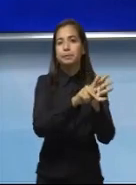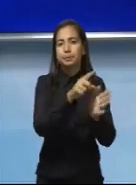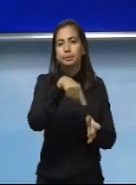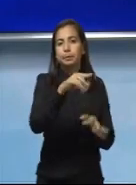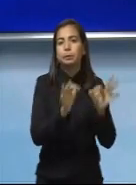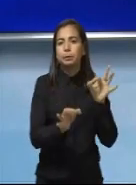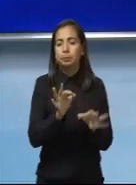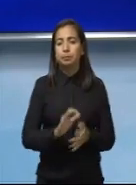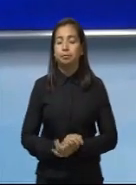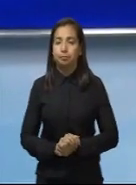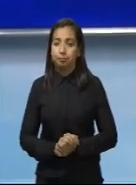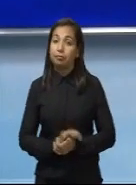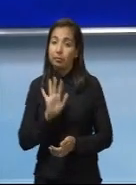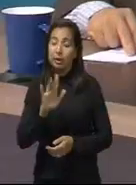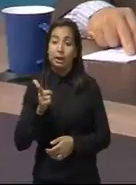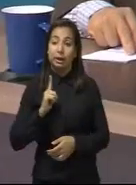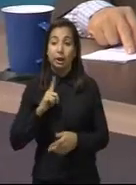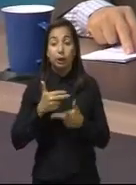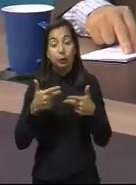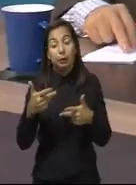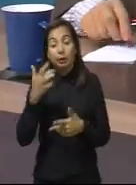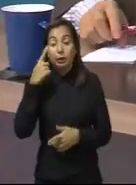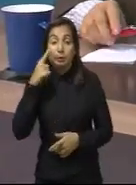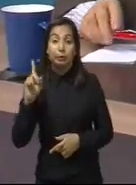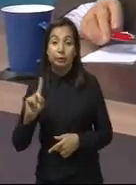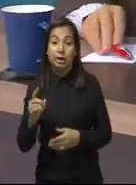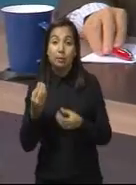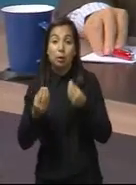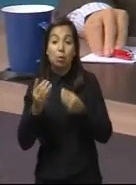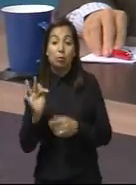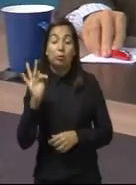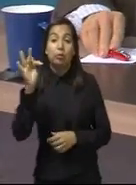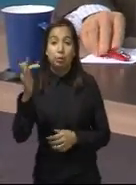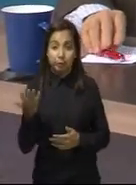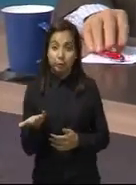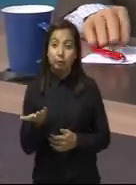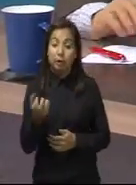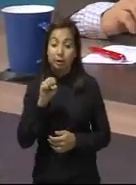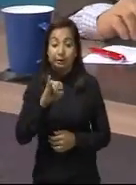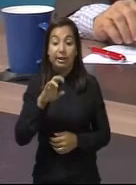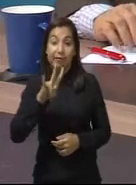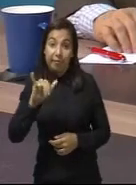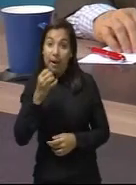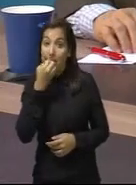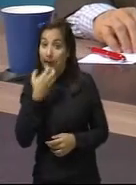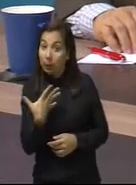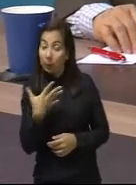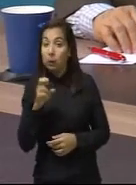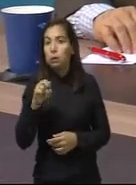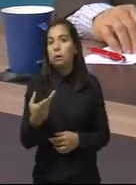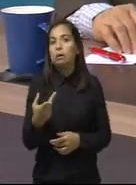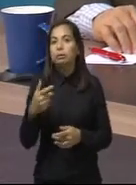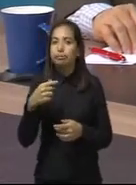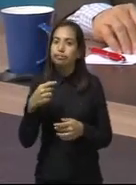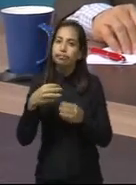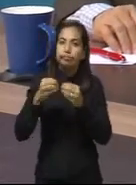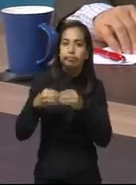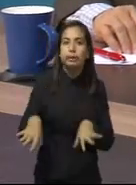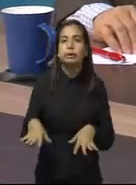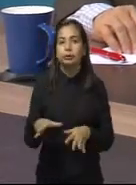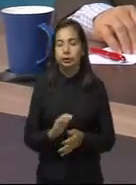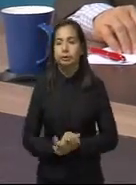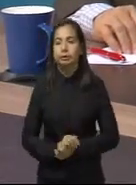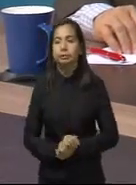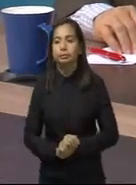sabe como vai dar. Você começa a usar... Começa sabe, bem e dá ninguém sabe como acaba. E depois não acaba. Por exemplo, só concluir para